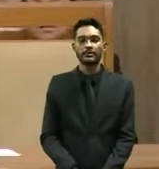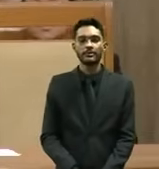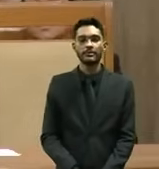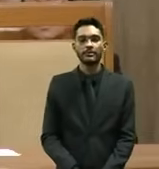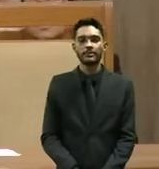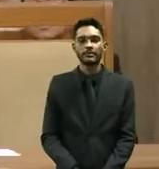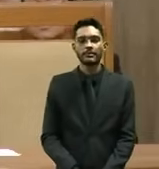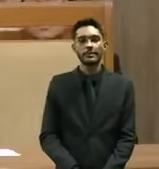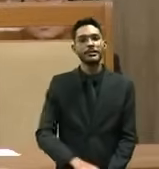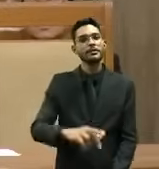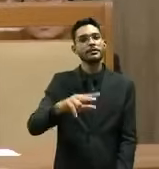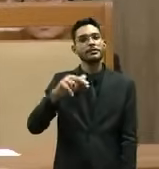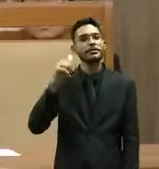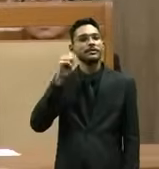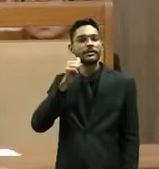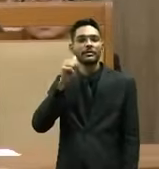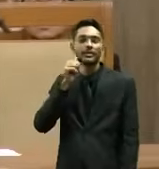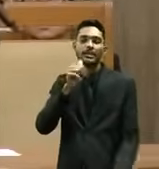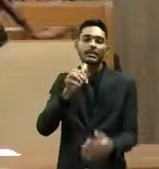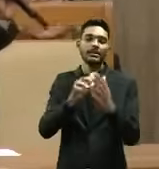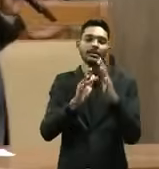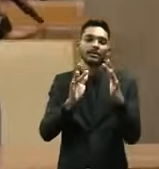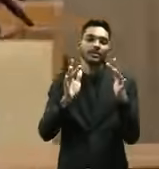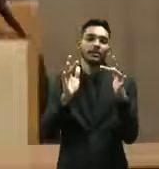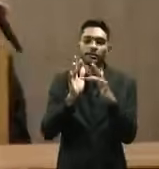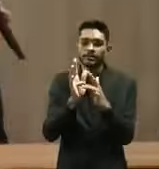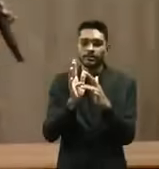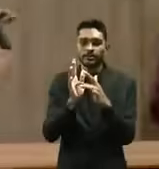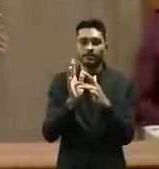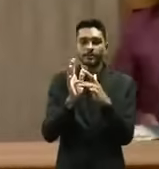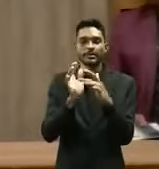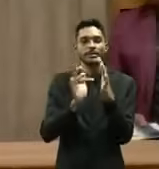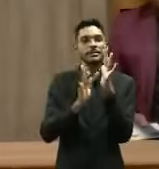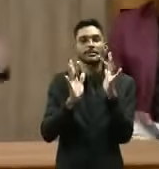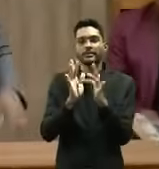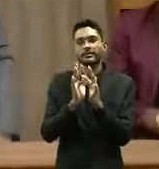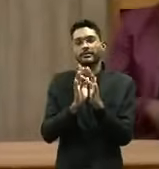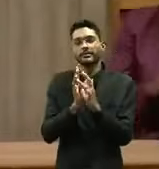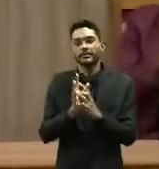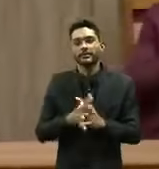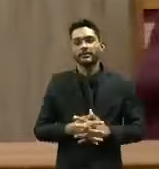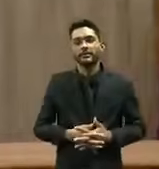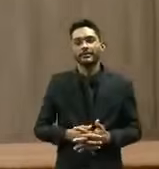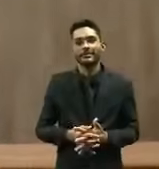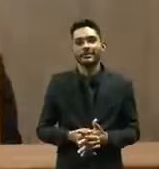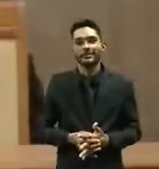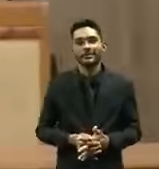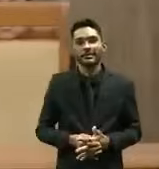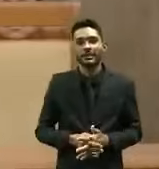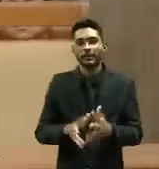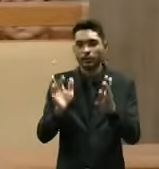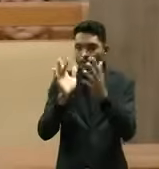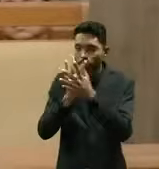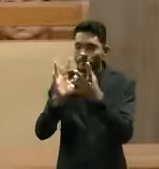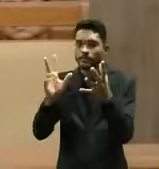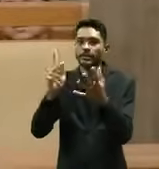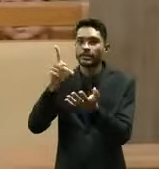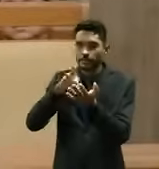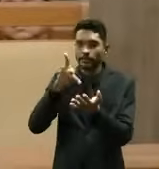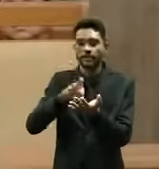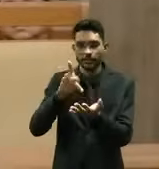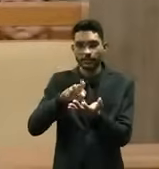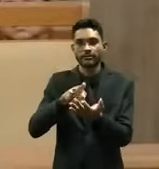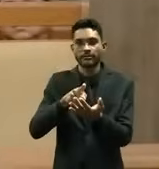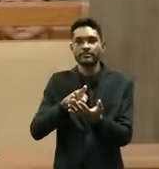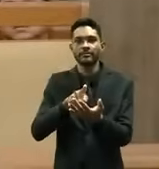Jesus não é espírito santo não ei irmão quando o Espírito Santo te pegar